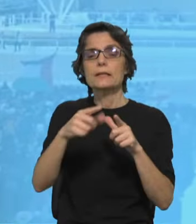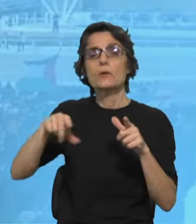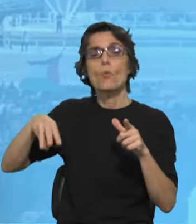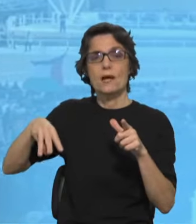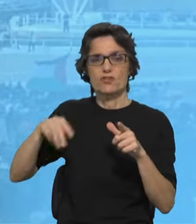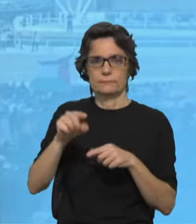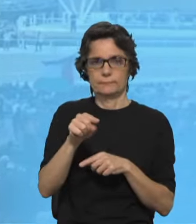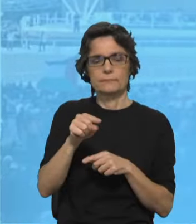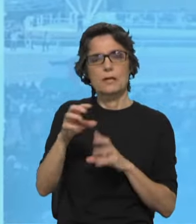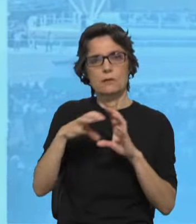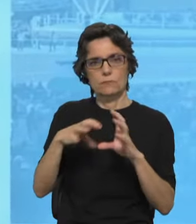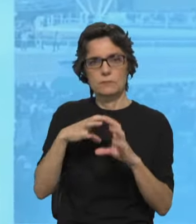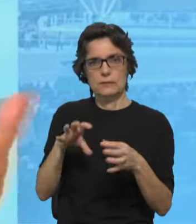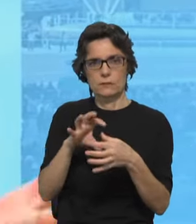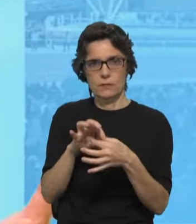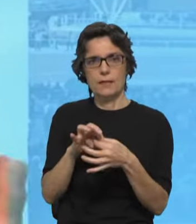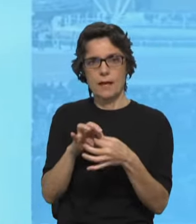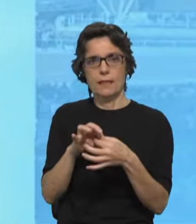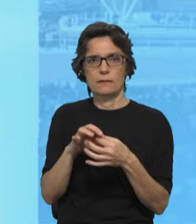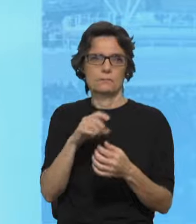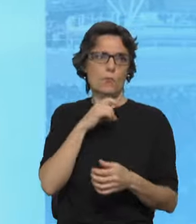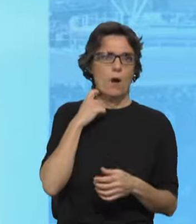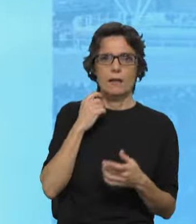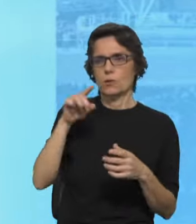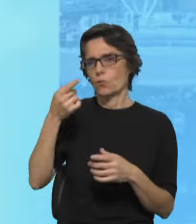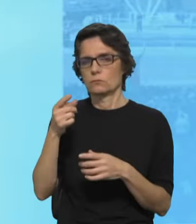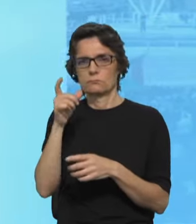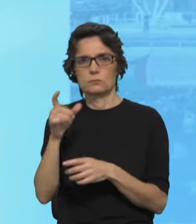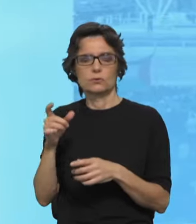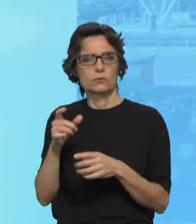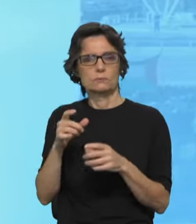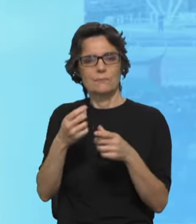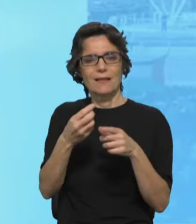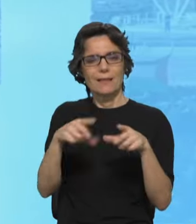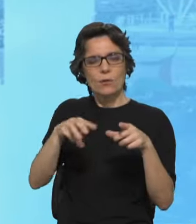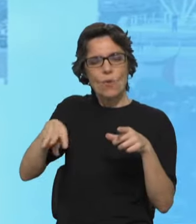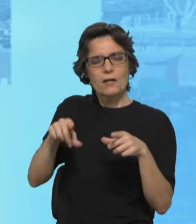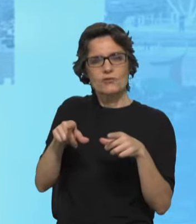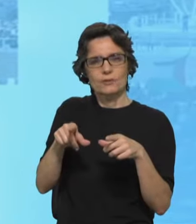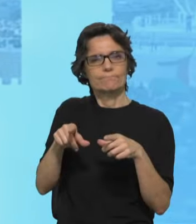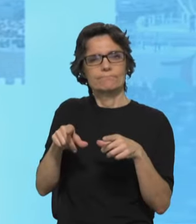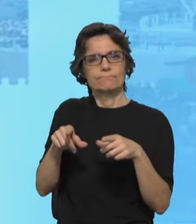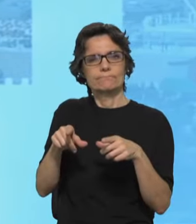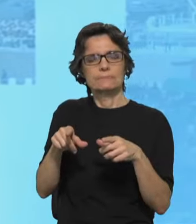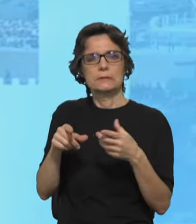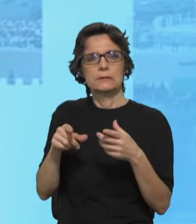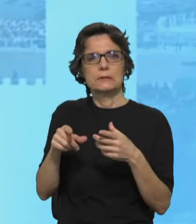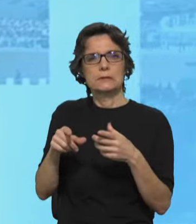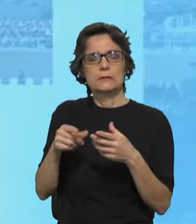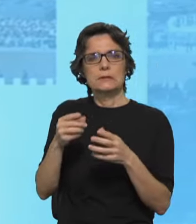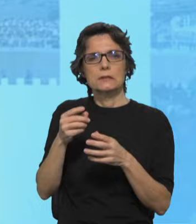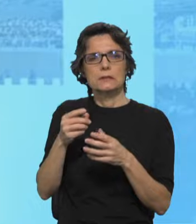na comunicação daquilo que o sacerdote ou outros, enfim, o ministro da palavra podem